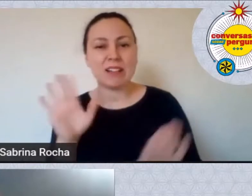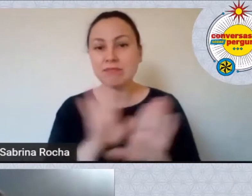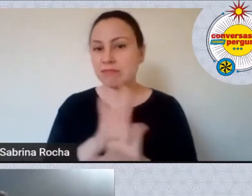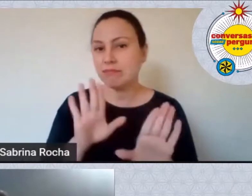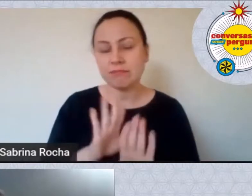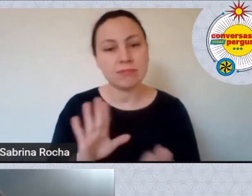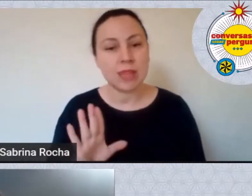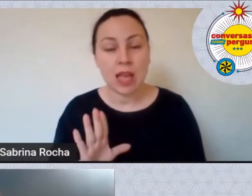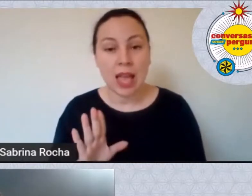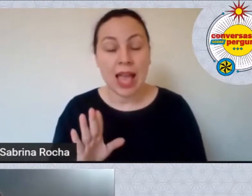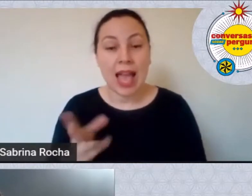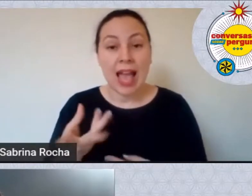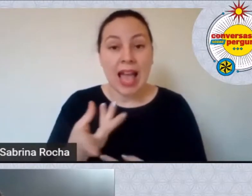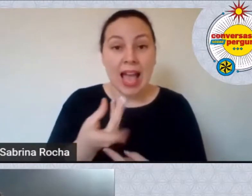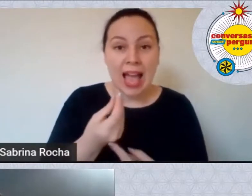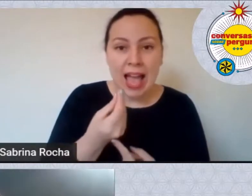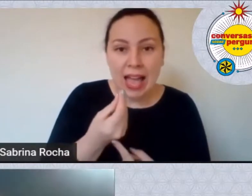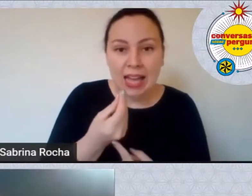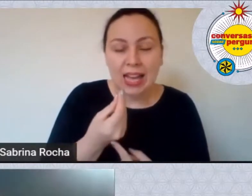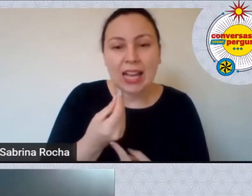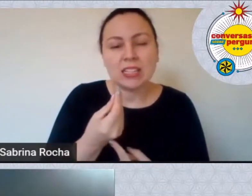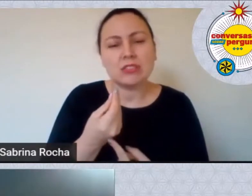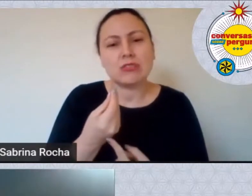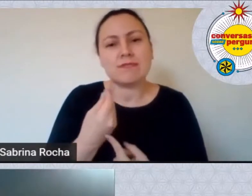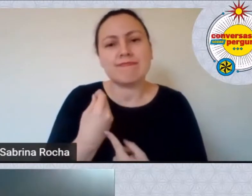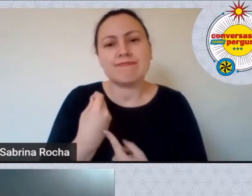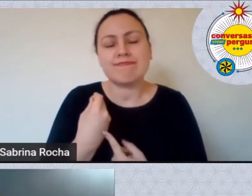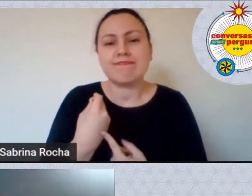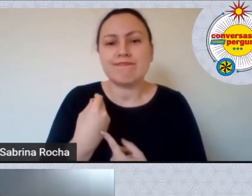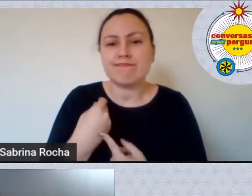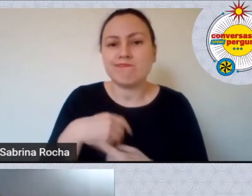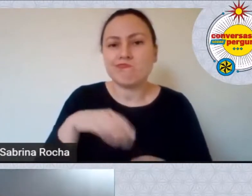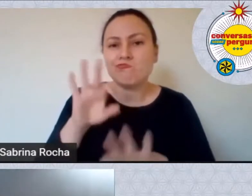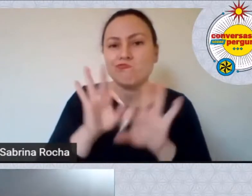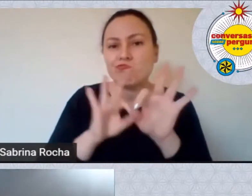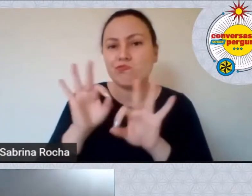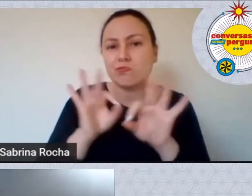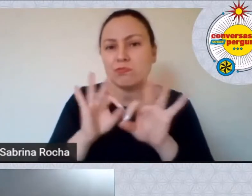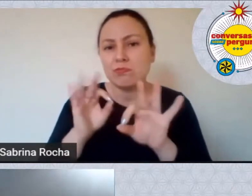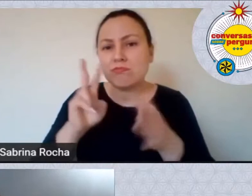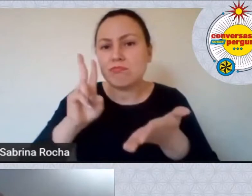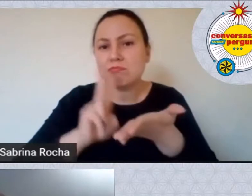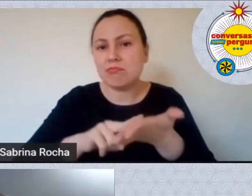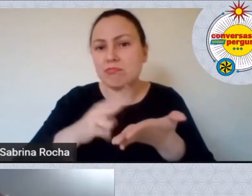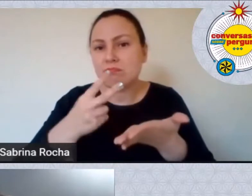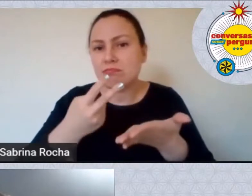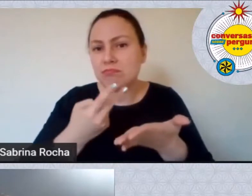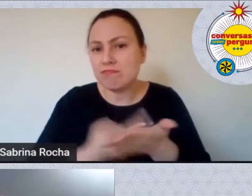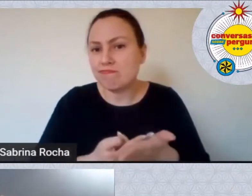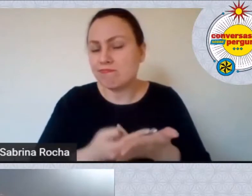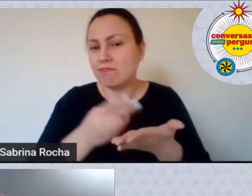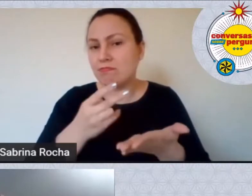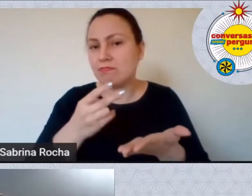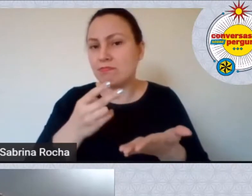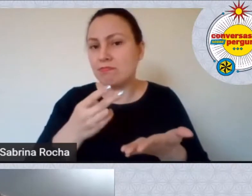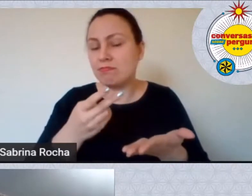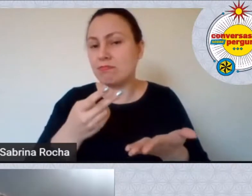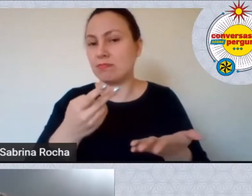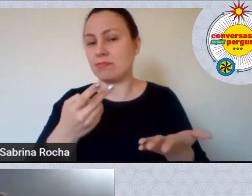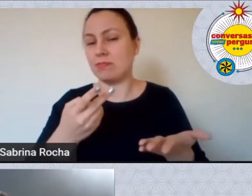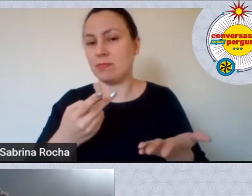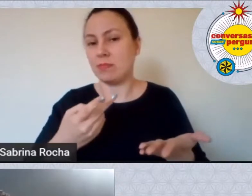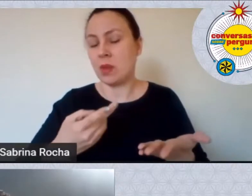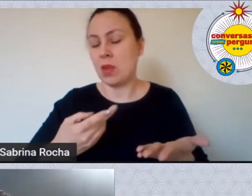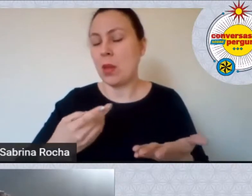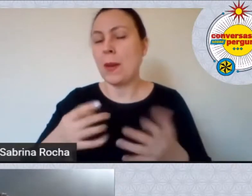ela produz narrativas que ajudam a gente a reinterpretar conflitos e, portanto, fazer frente aos nossos